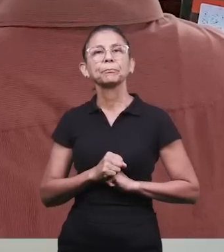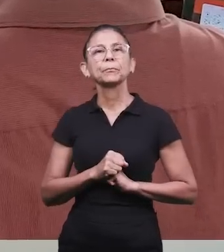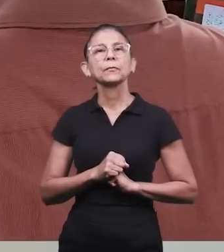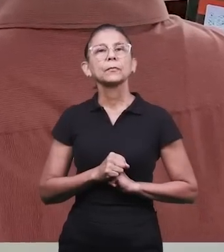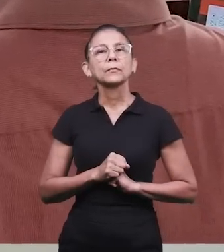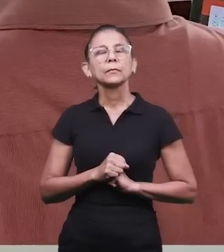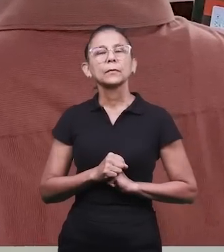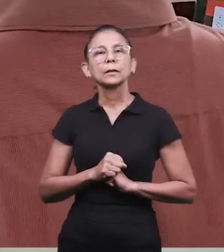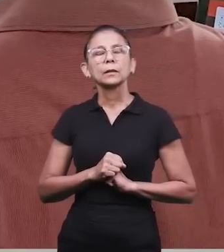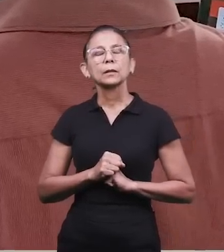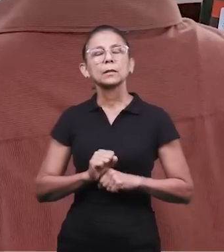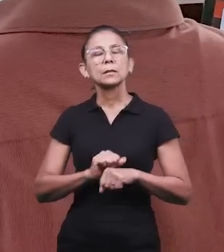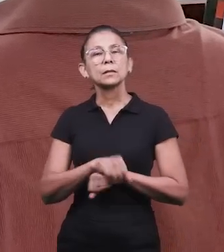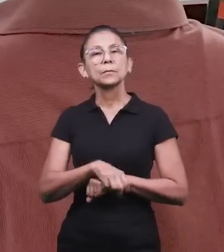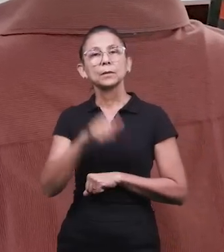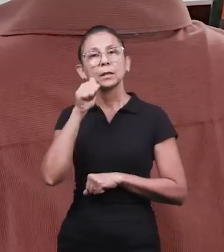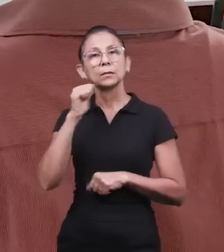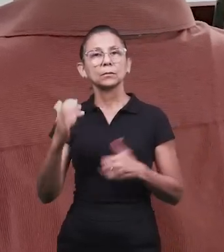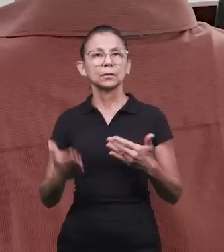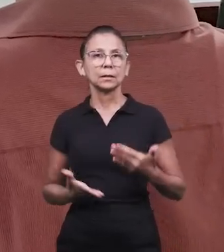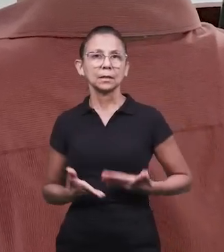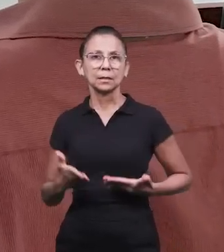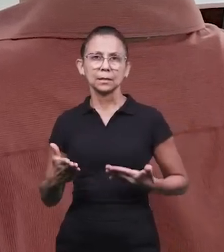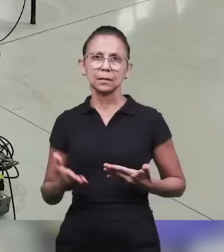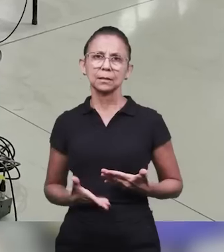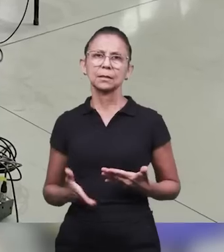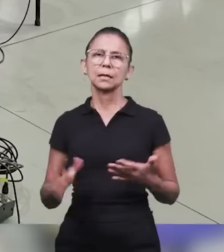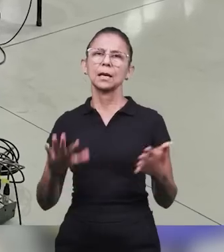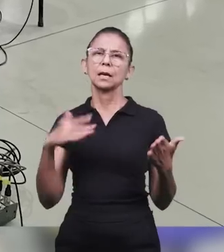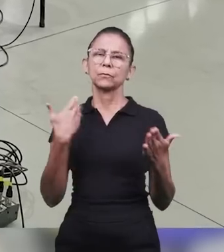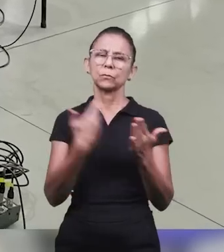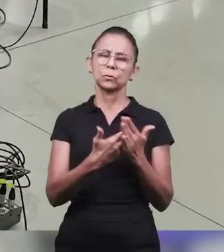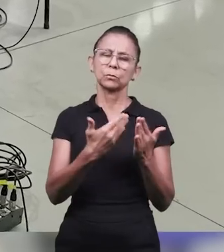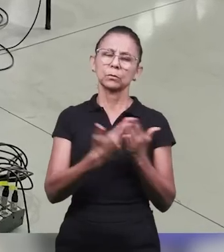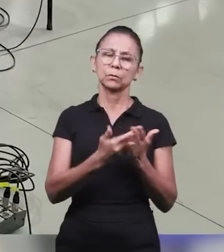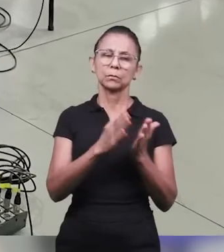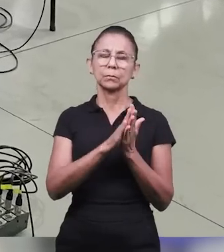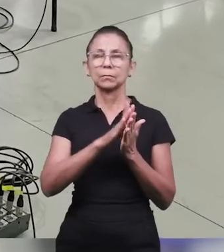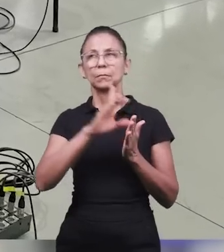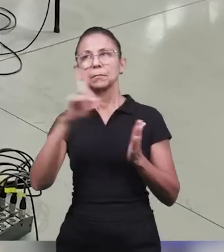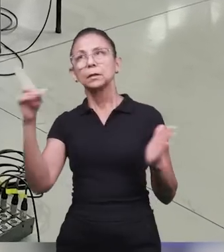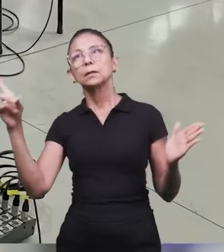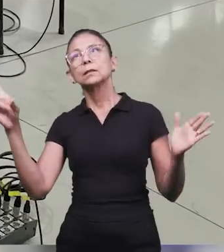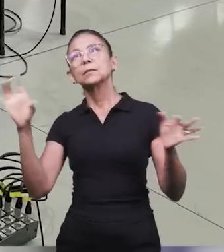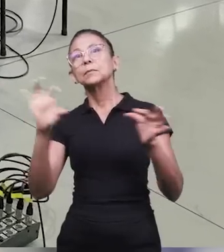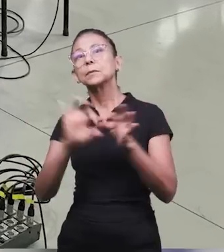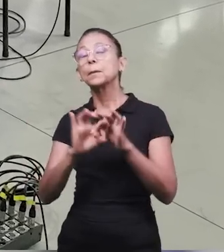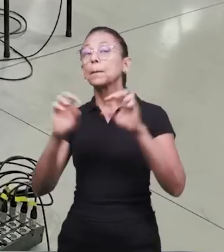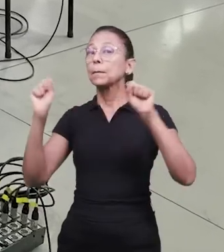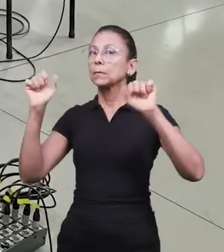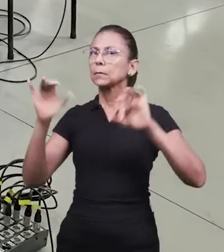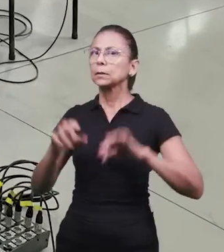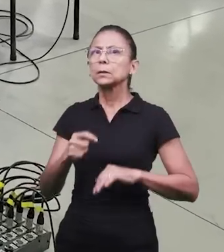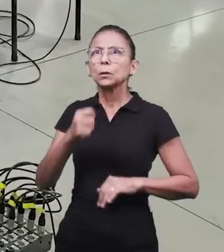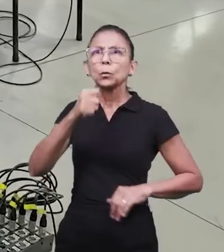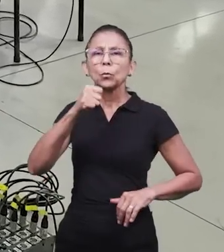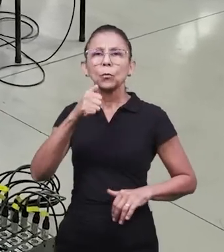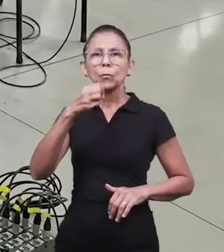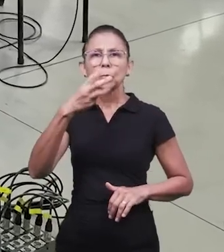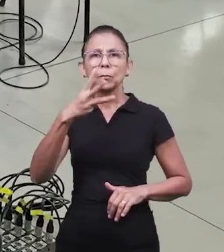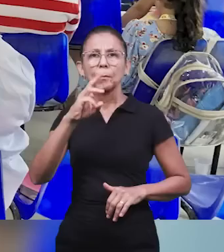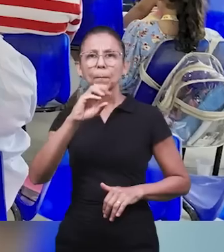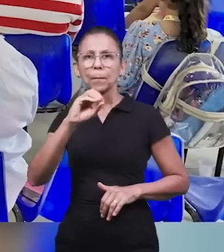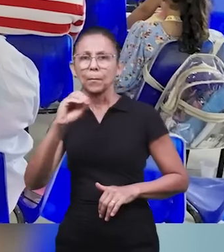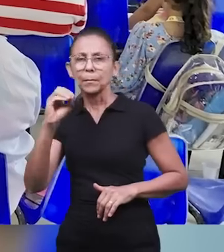dia dedicado ao estudo da palavra, um dia de comunhão, de muitas bênçãos. Quase 300 irmãs